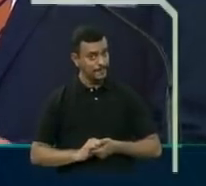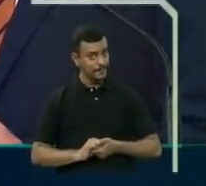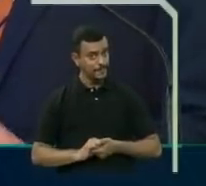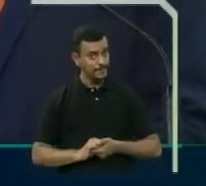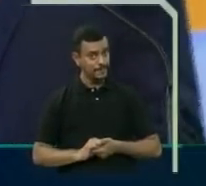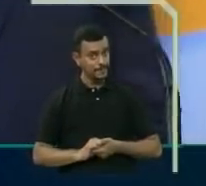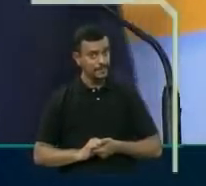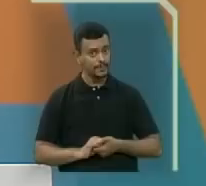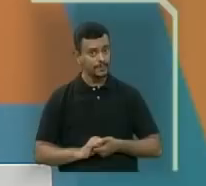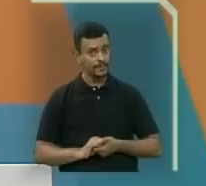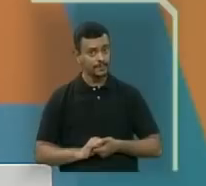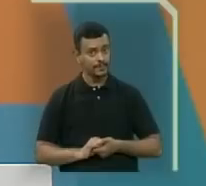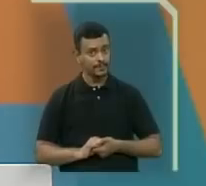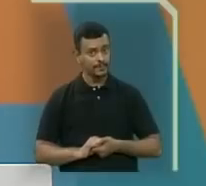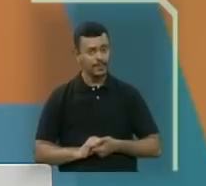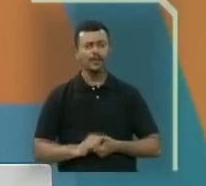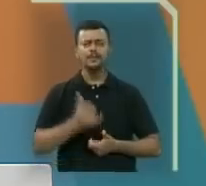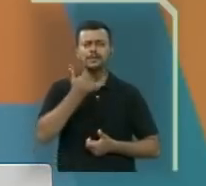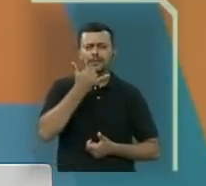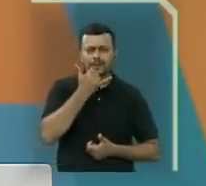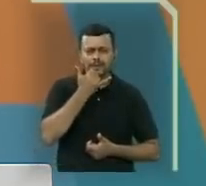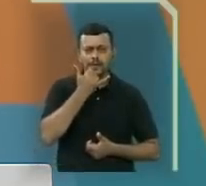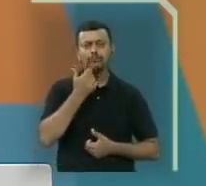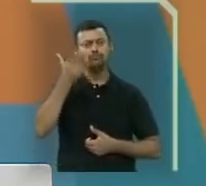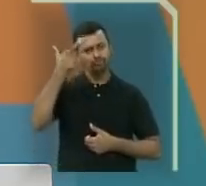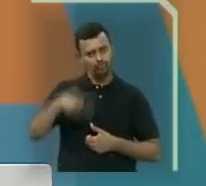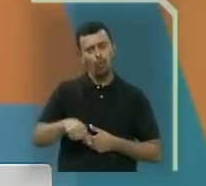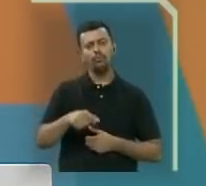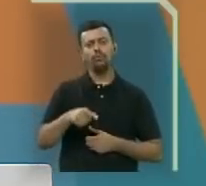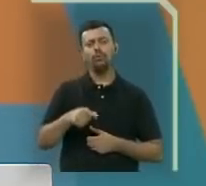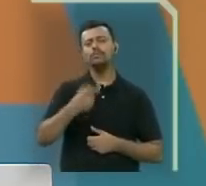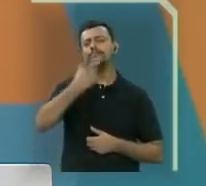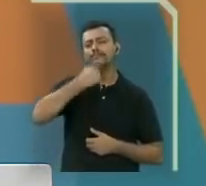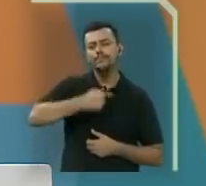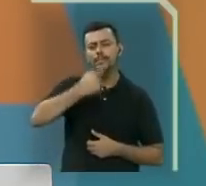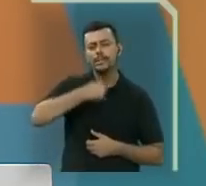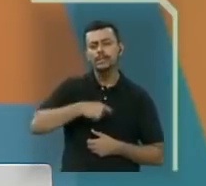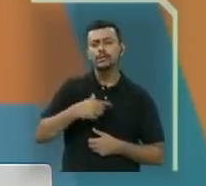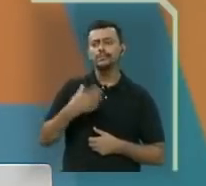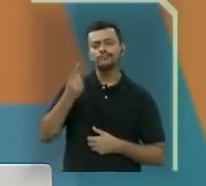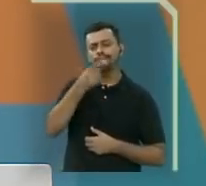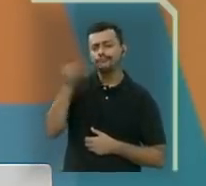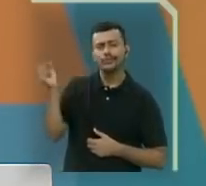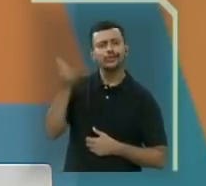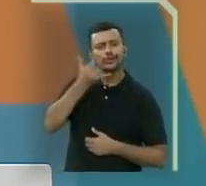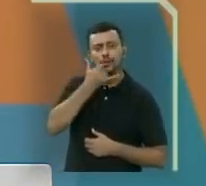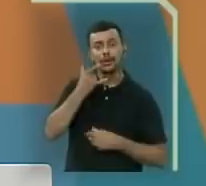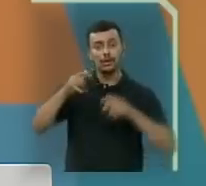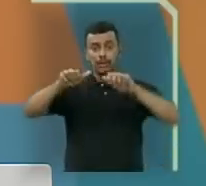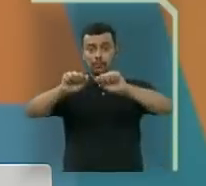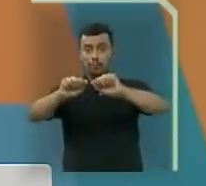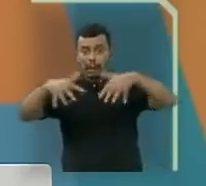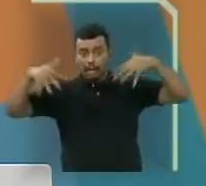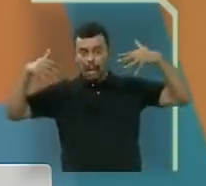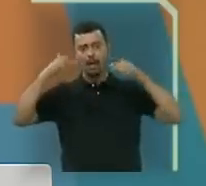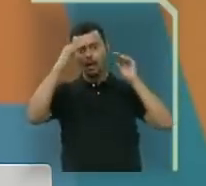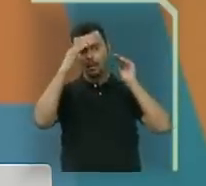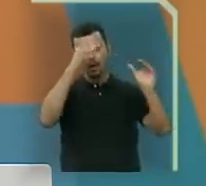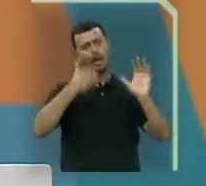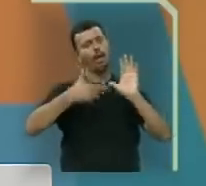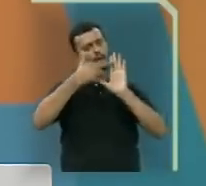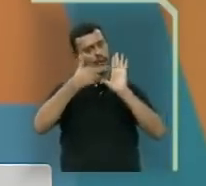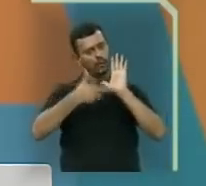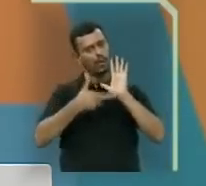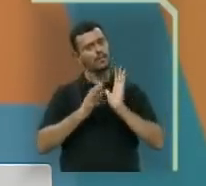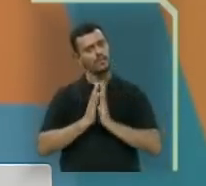Márcio França, posso pedir para você interromper? Peço desculpas, peço à plateia para colaborar respeitando as regras. Por